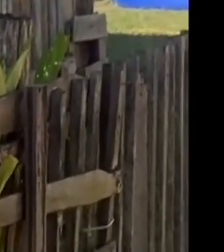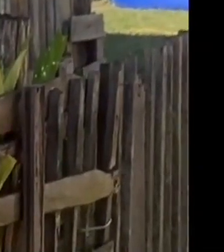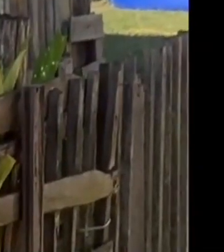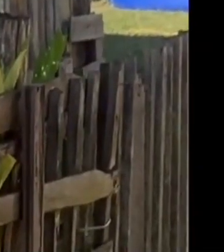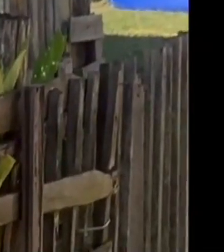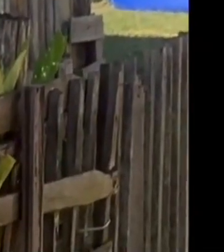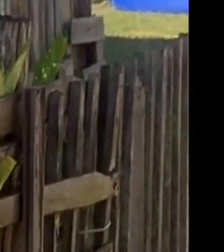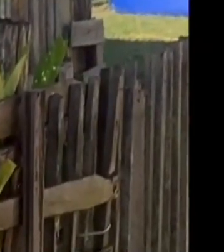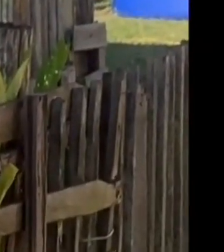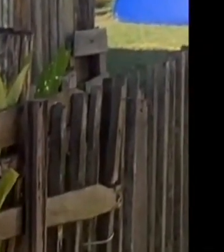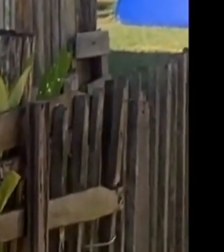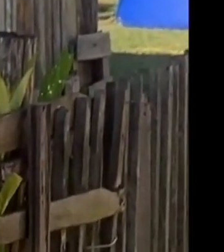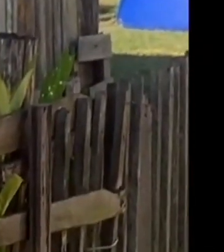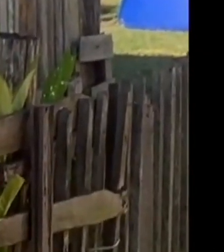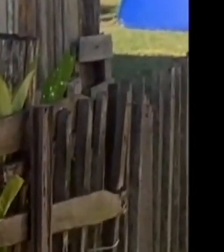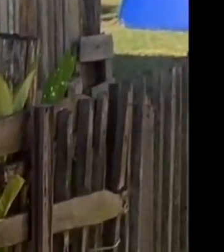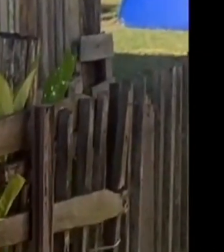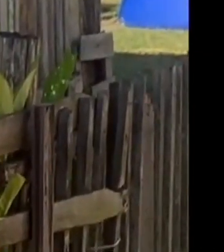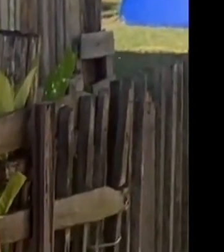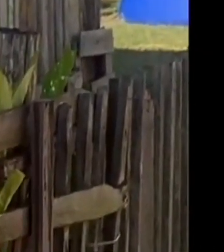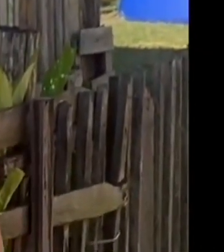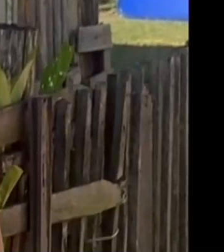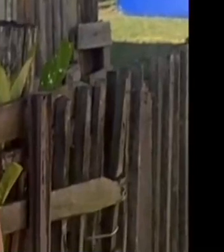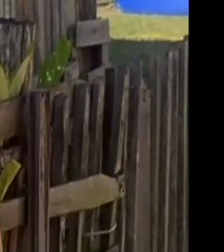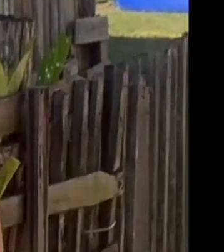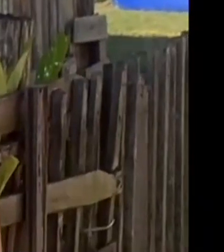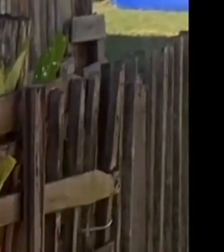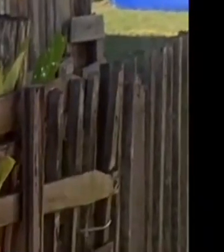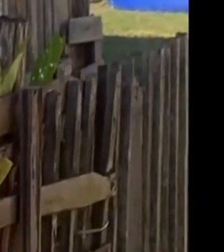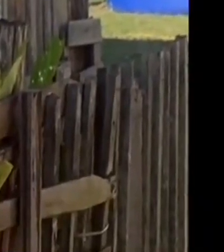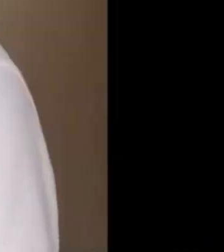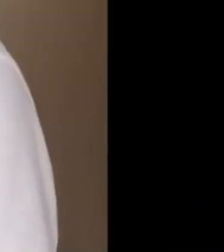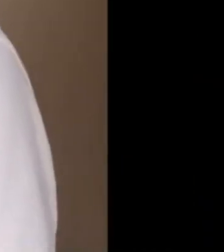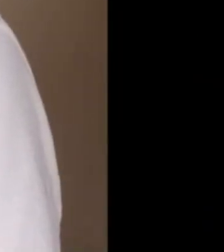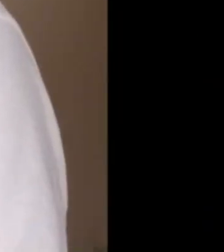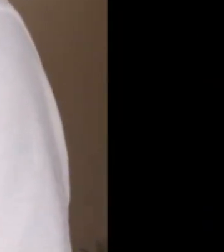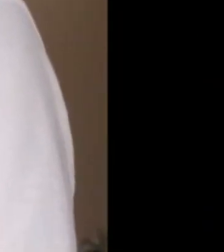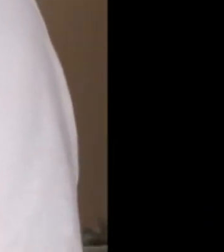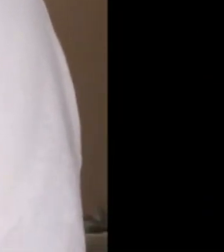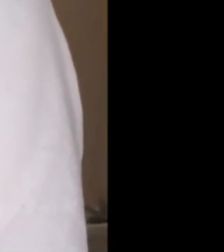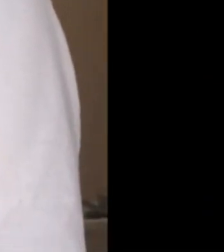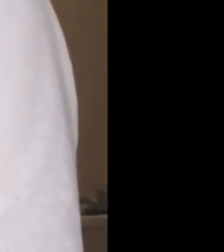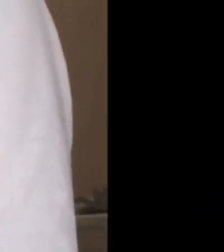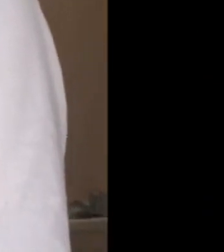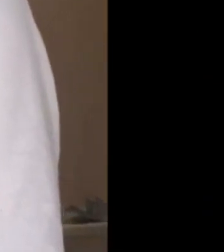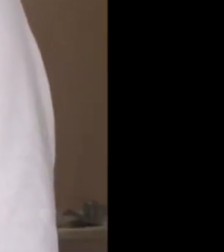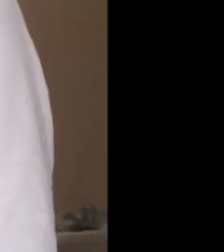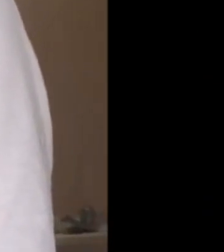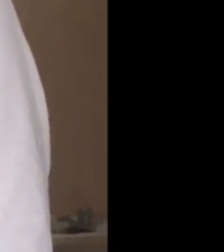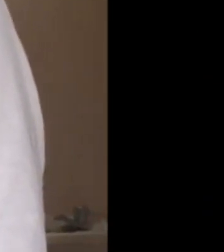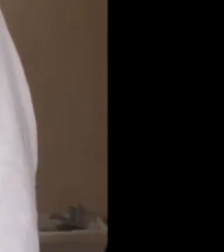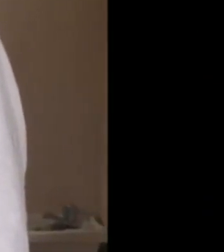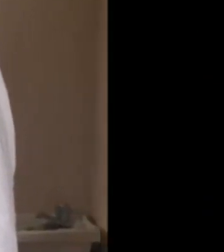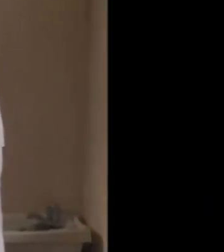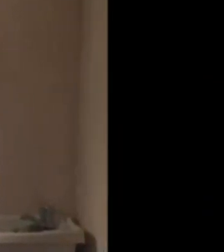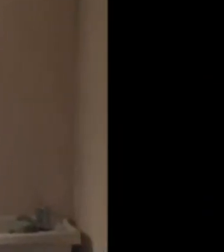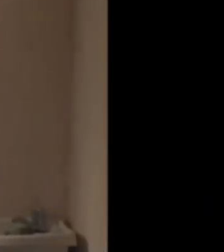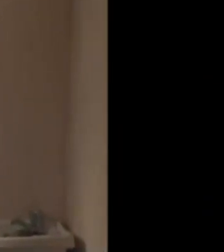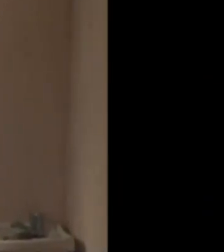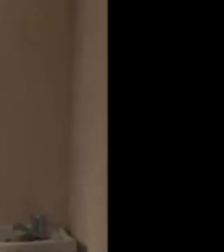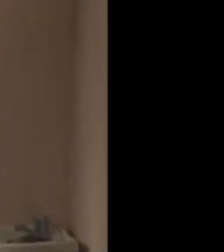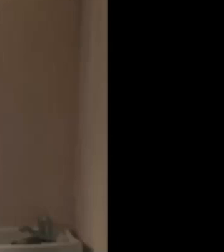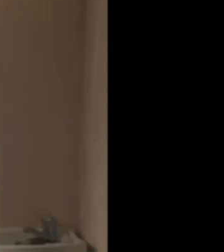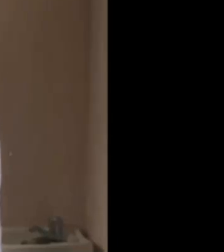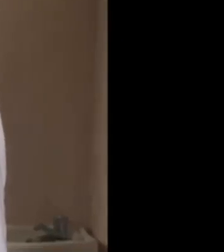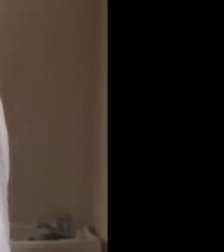para perceber que precisa de uma ponte de material, né? Eu quero pedir a vocês aí do órgão da prefeitura aí ajudar nós